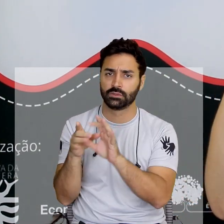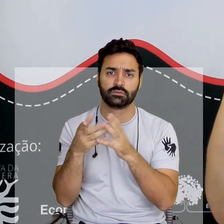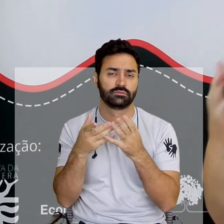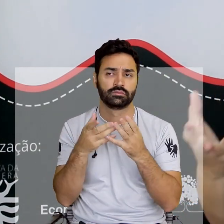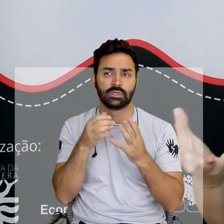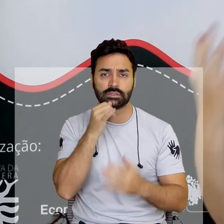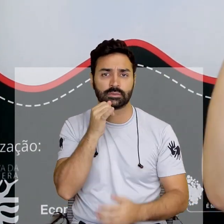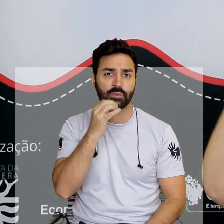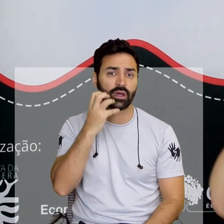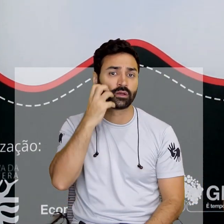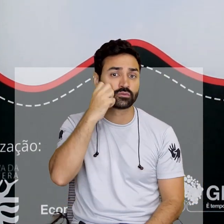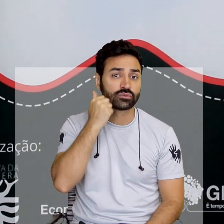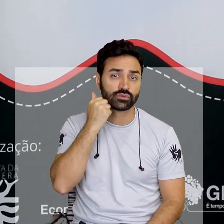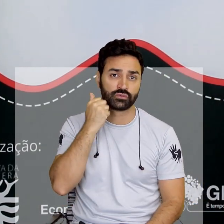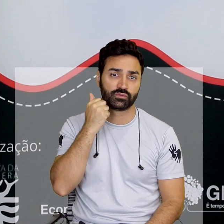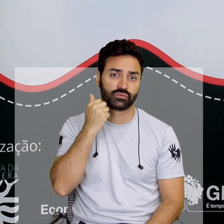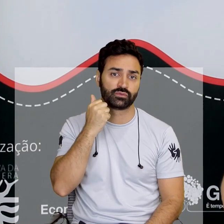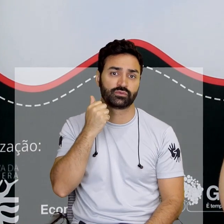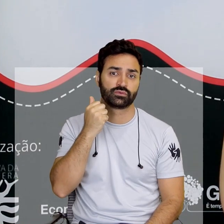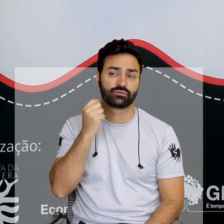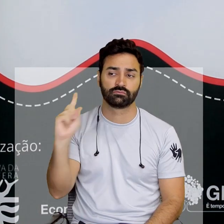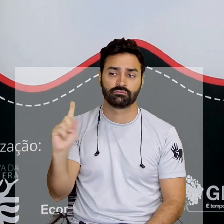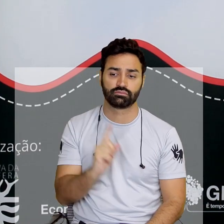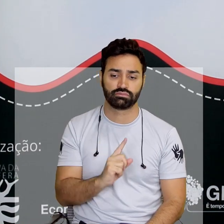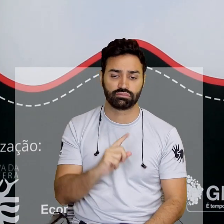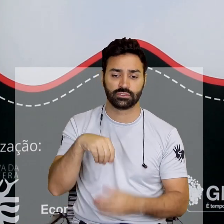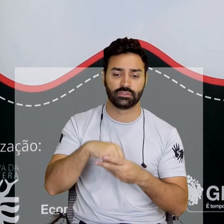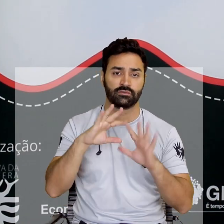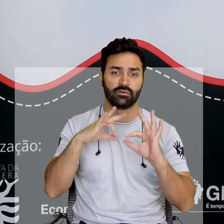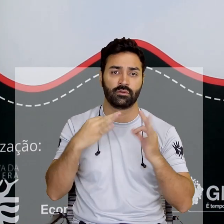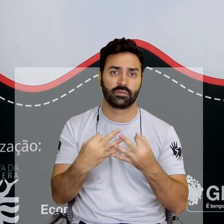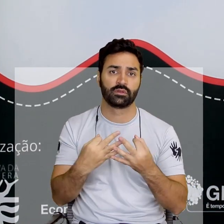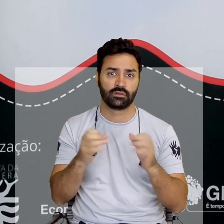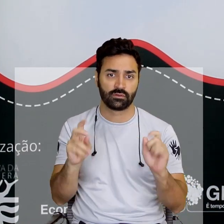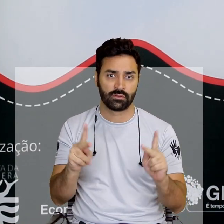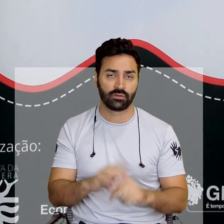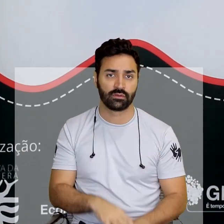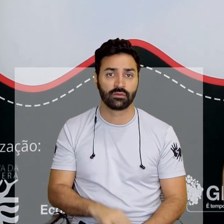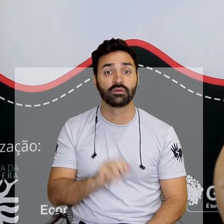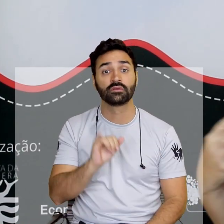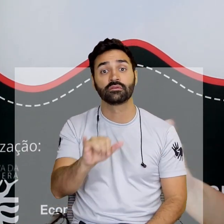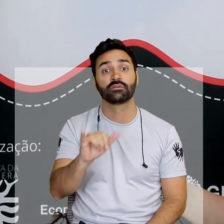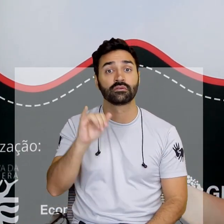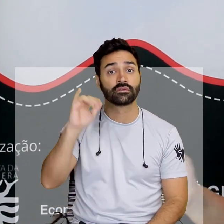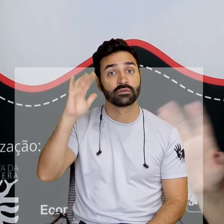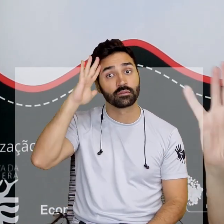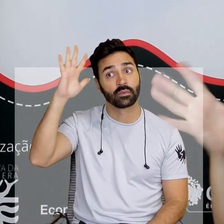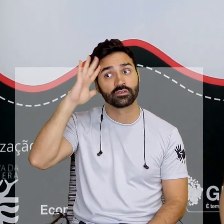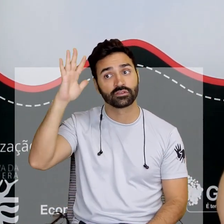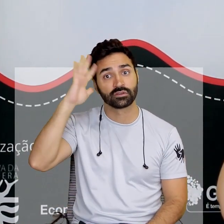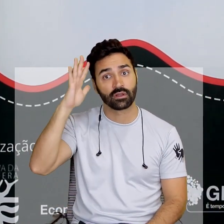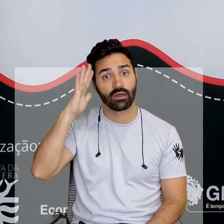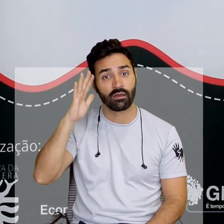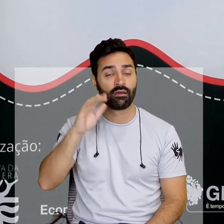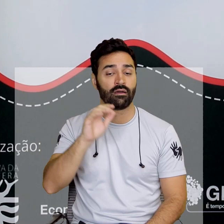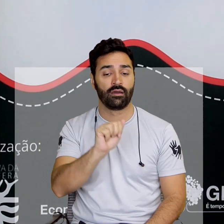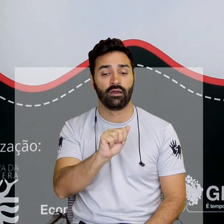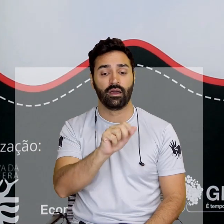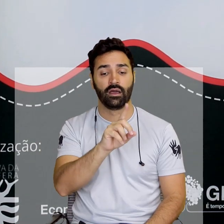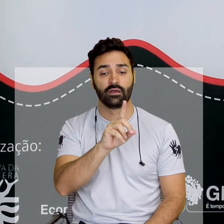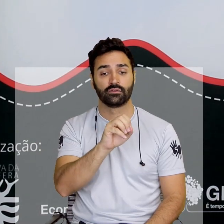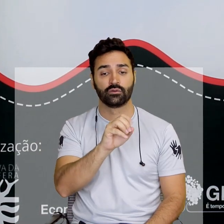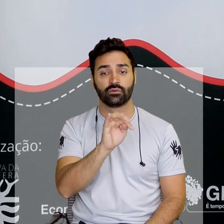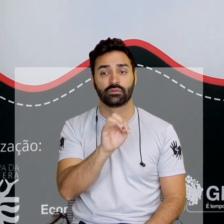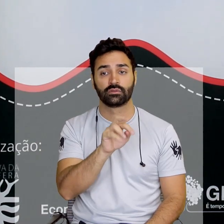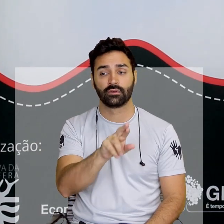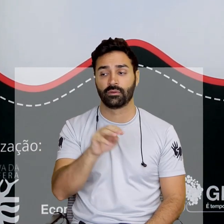você trazer para o seu meio familiar, ok? Se eu for pensar em adotar medidas, não é esse sentido de